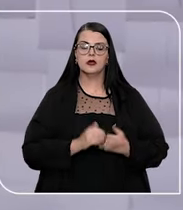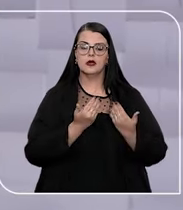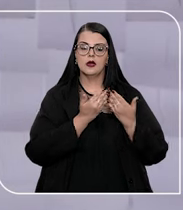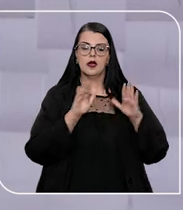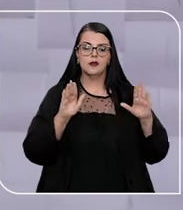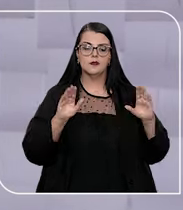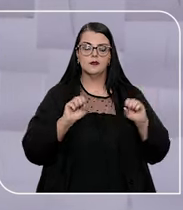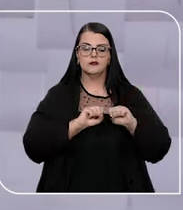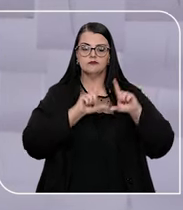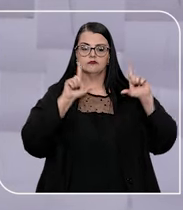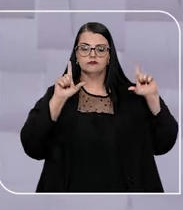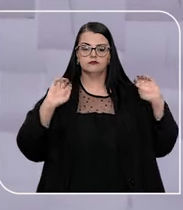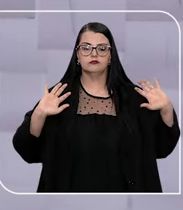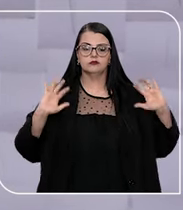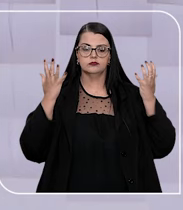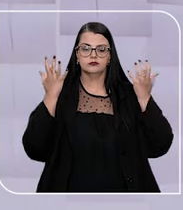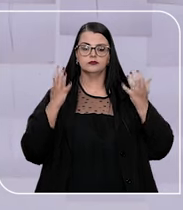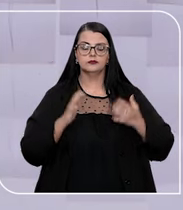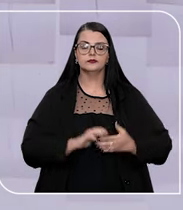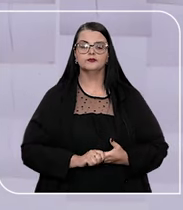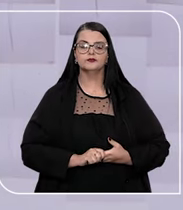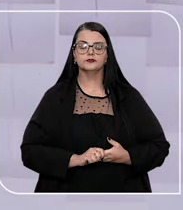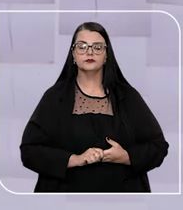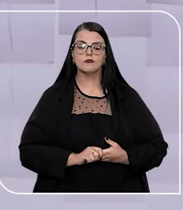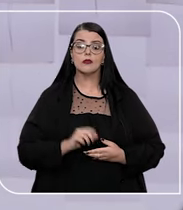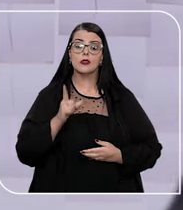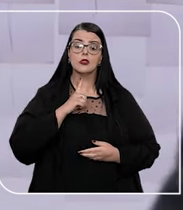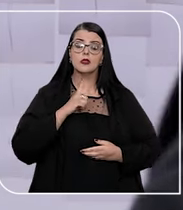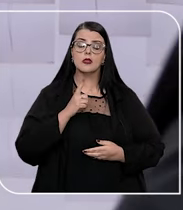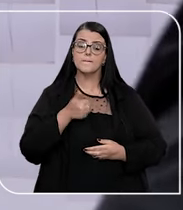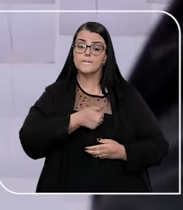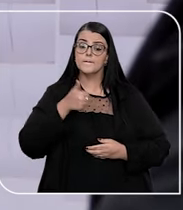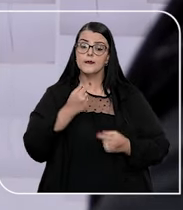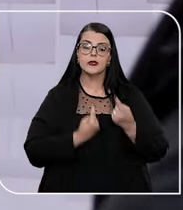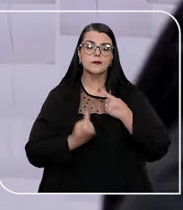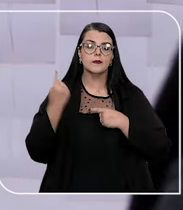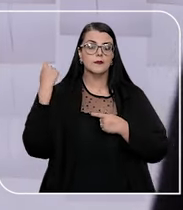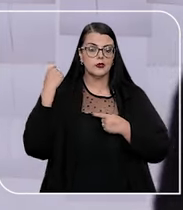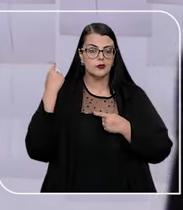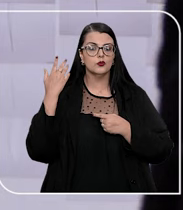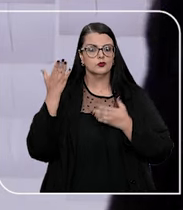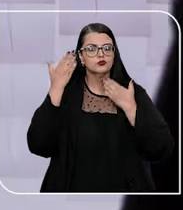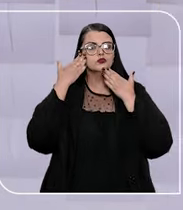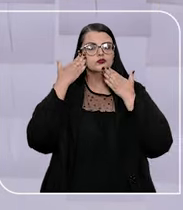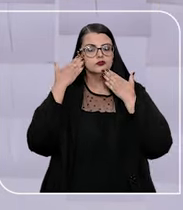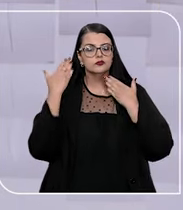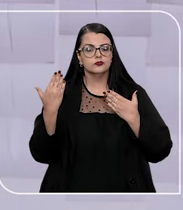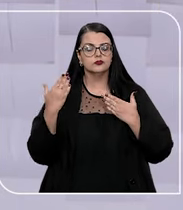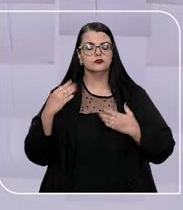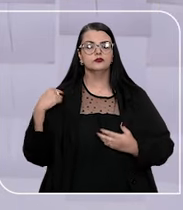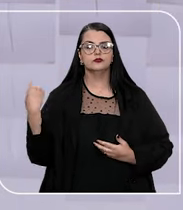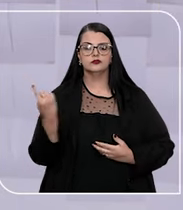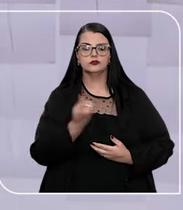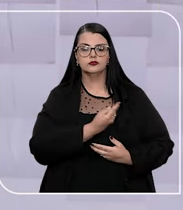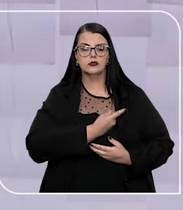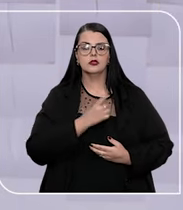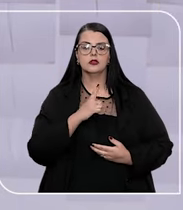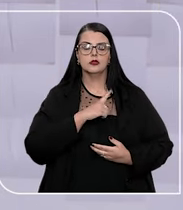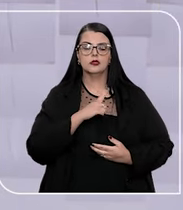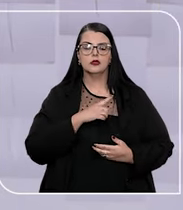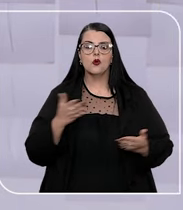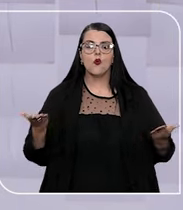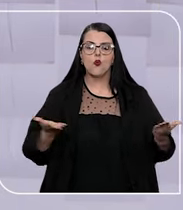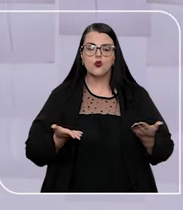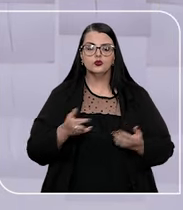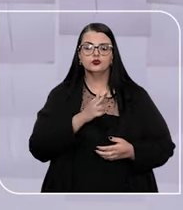Benjamim abriu o evento a esses Pioneiros o agradecimento de nós que